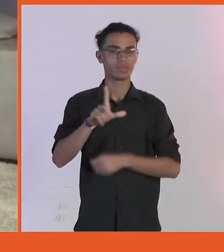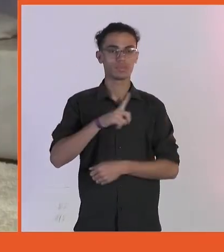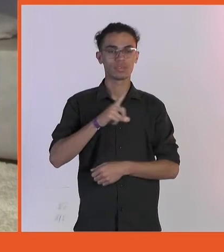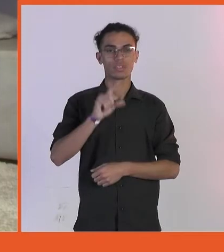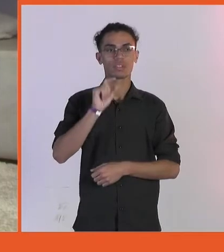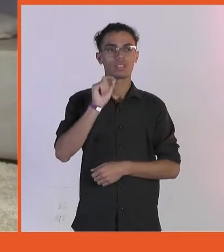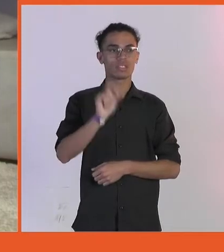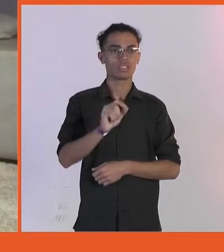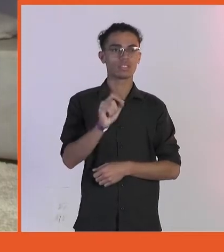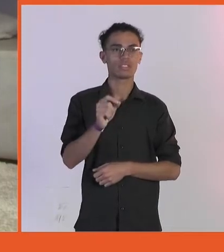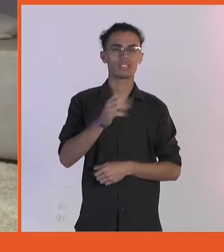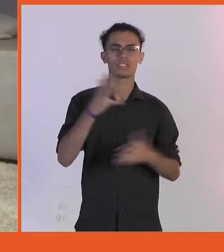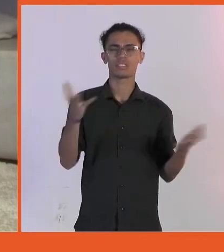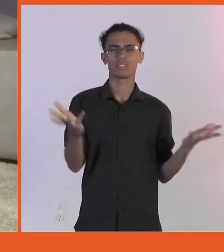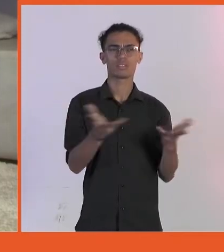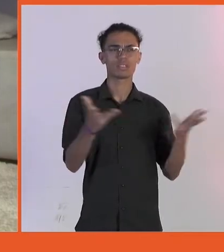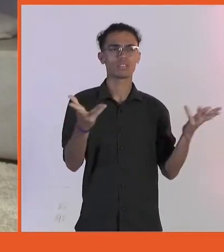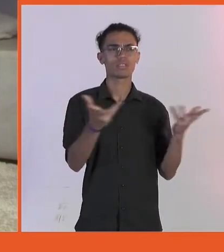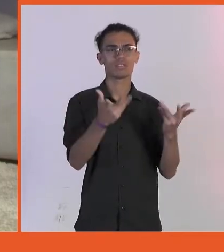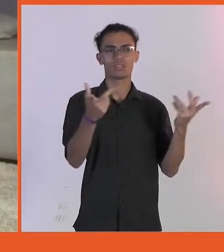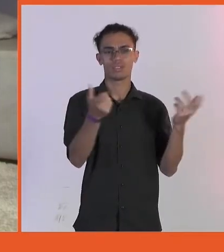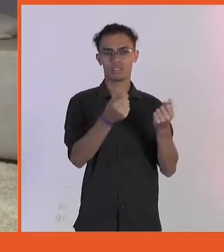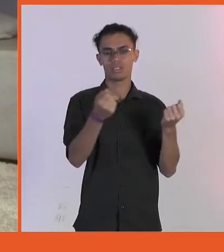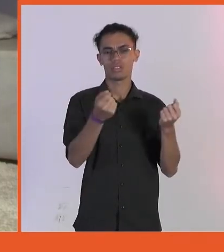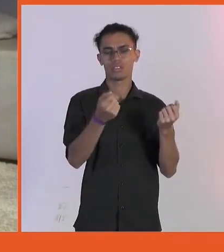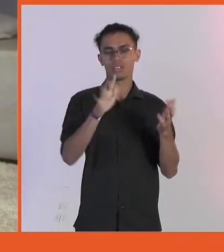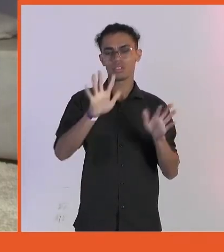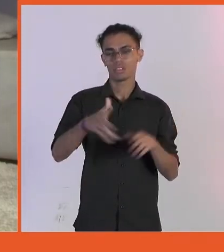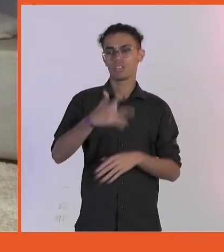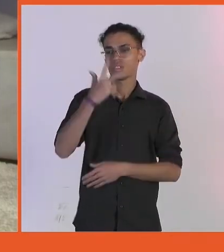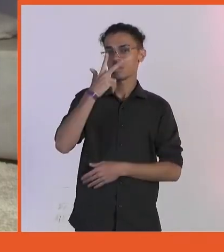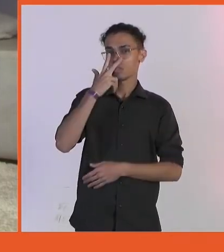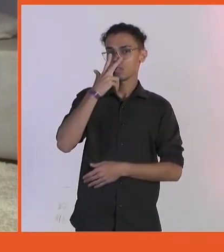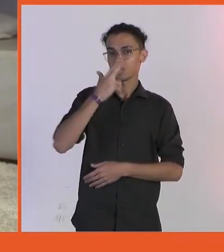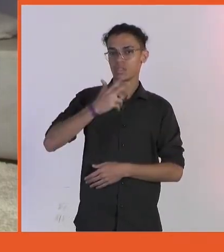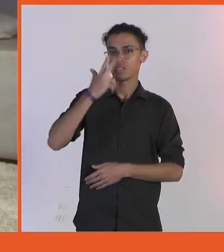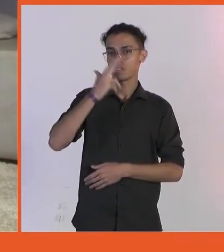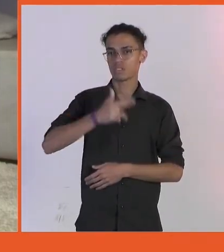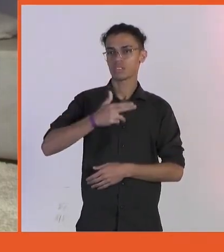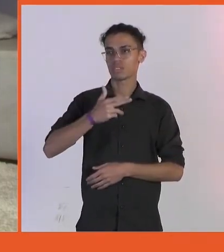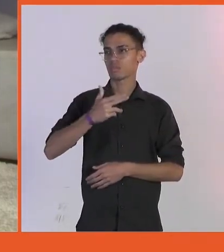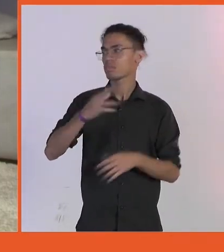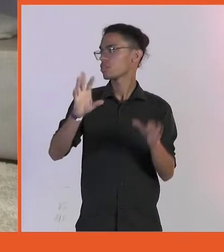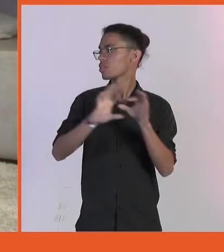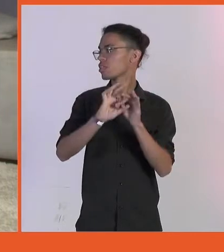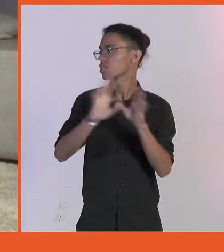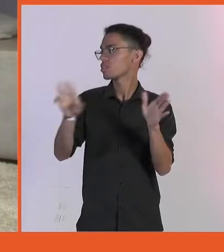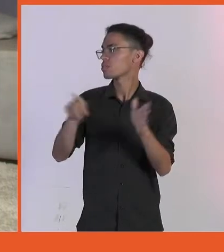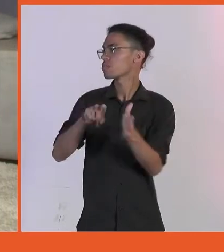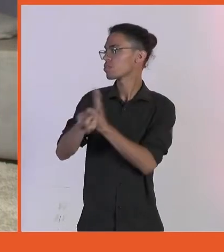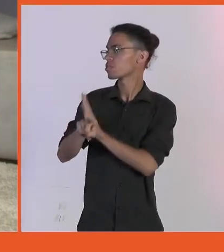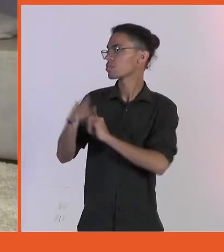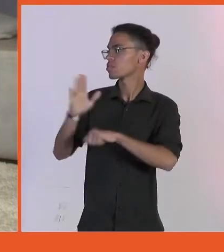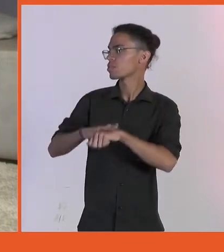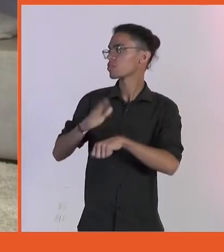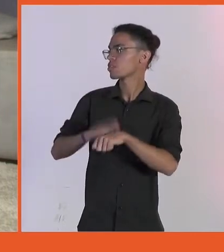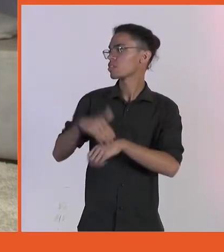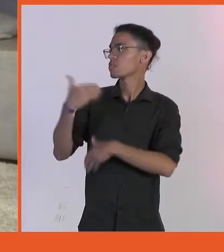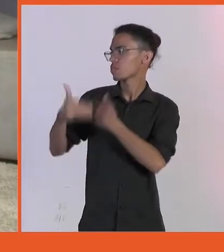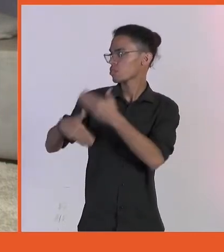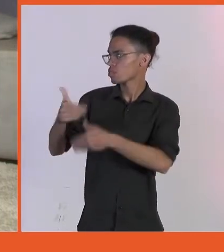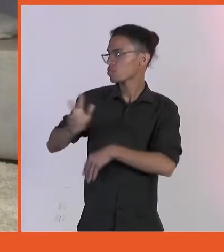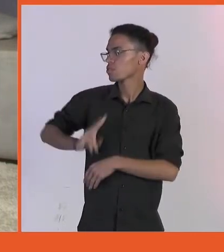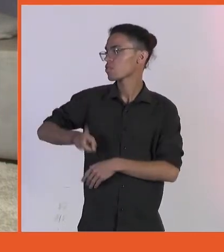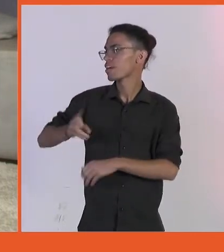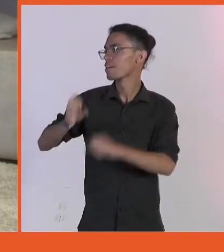de, ah, eu quero 1 milhão de seguidores... Gente, eu acho que... Acho que a gente precisa abrir para pergunta, amigo. Acabou a pergunta? Não.